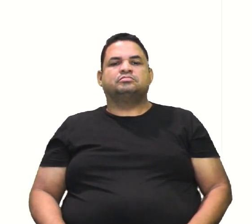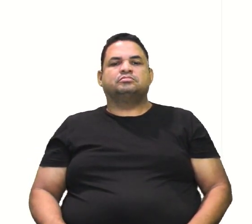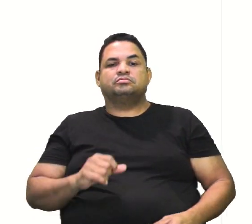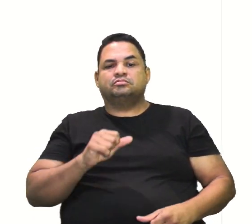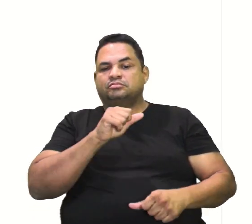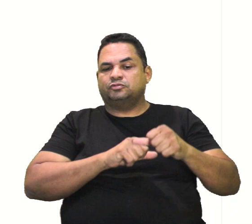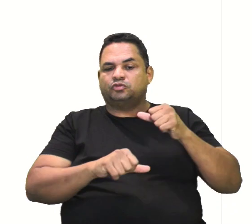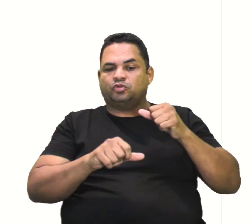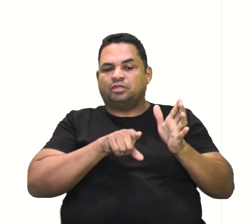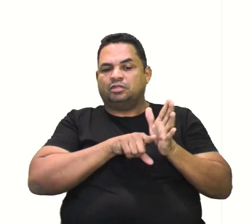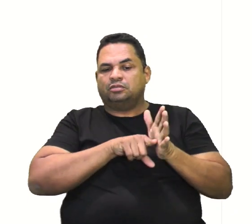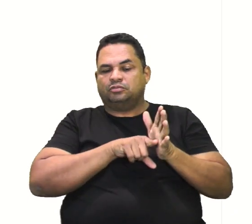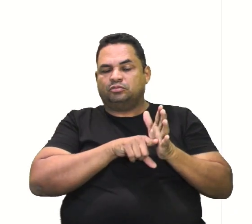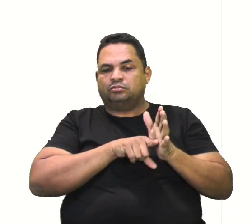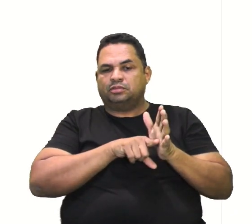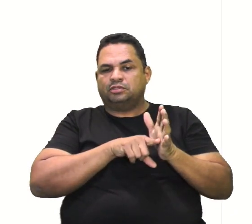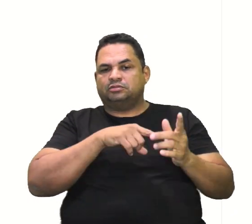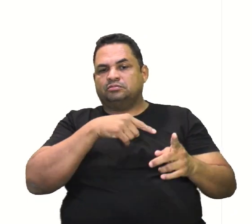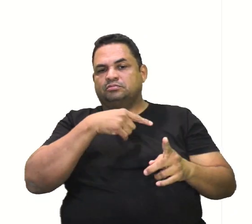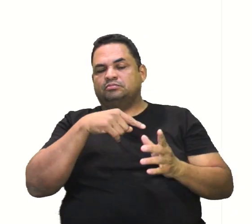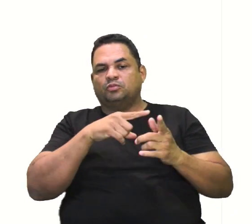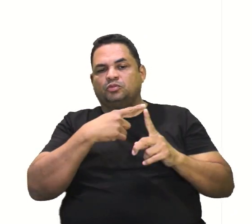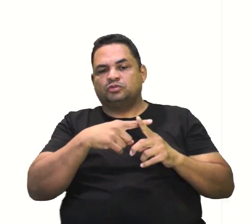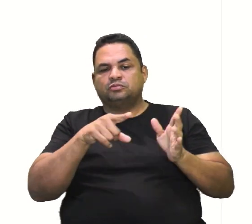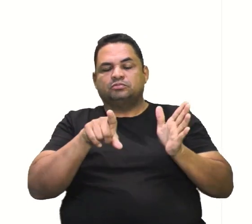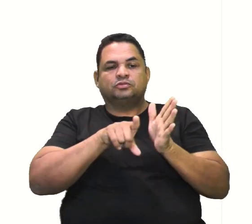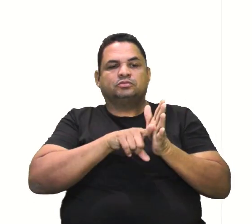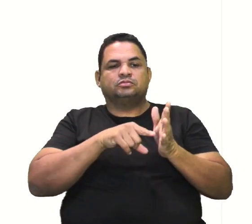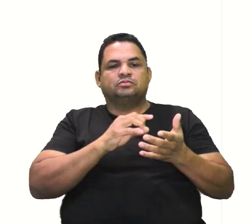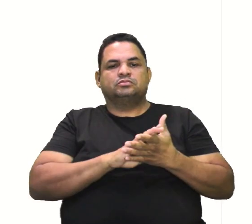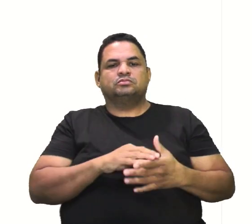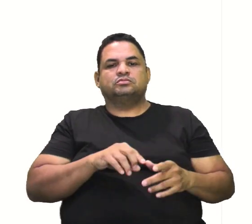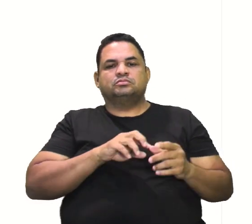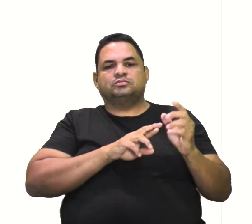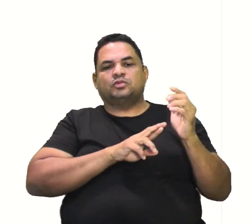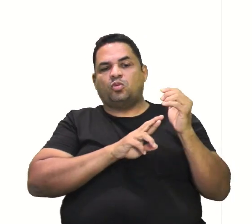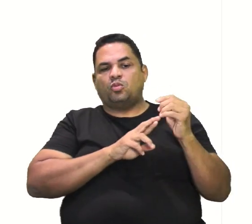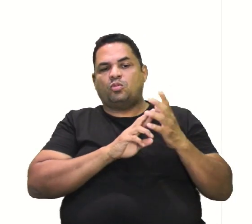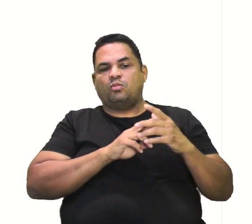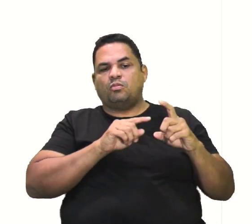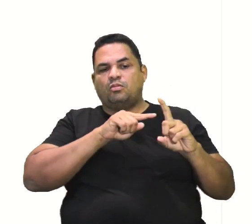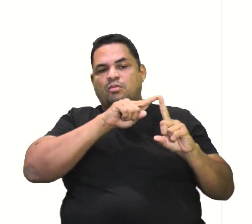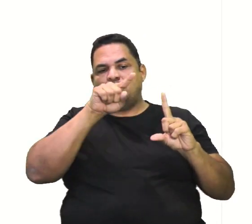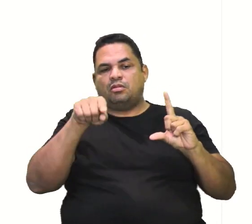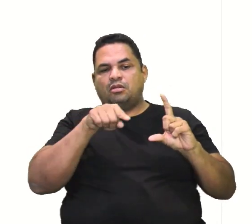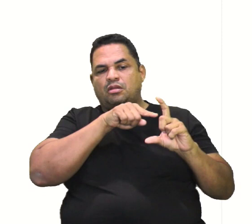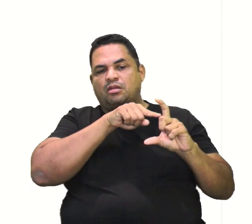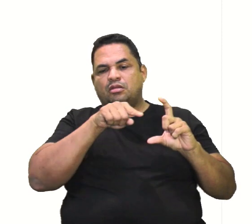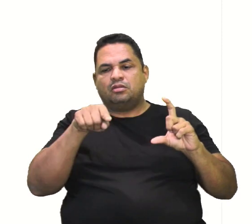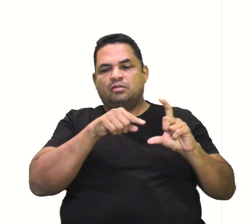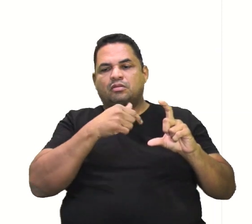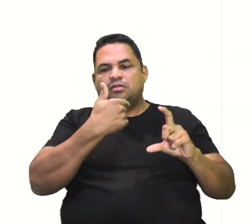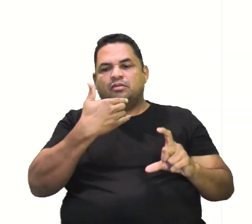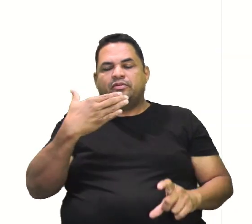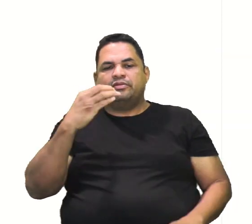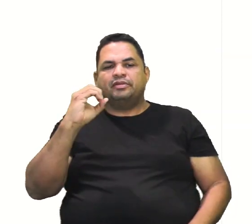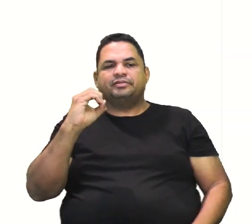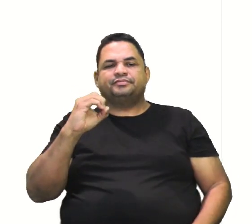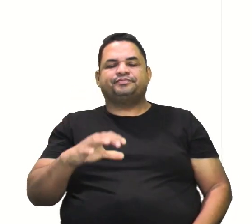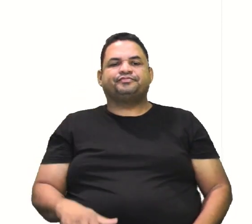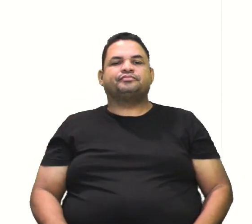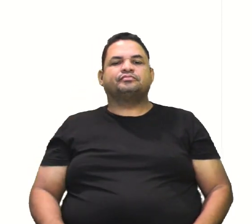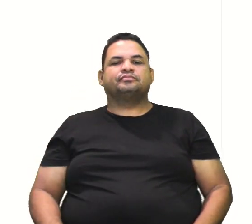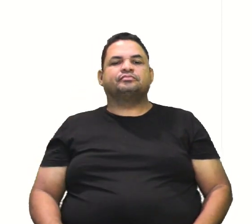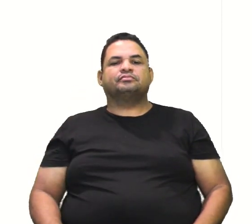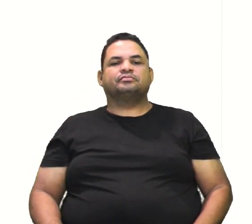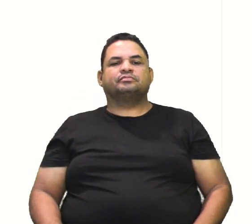de sinal oposto. Né? E a gente já sabe que o raio é 20. Né? Então, para a gente obter a ordenada, o